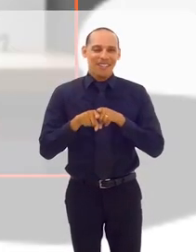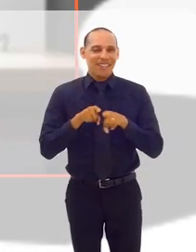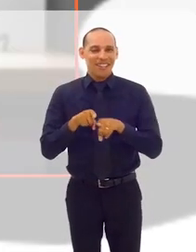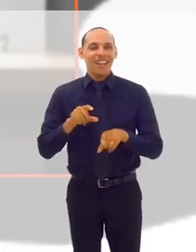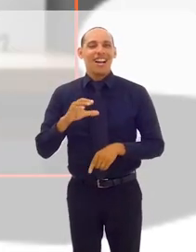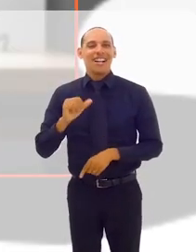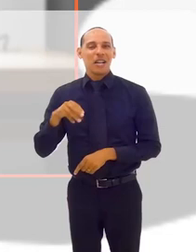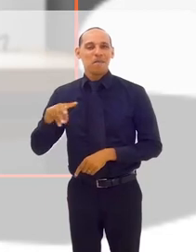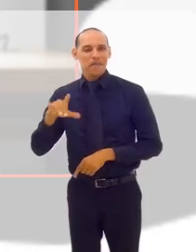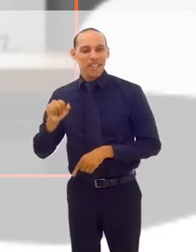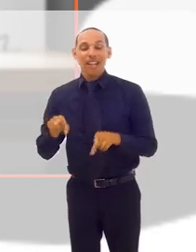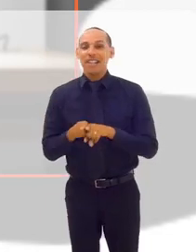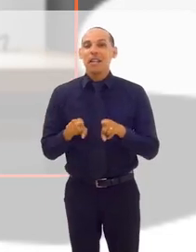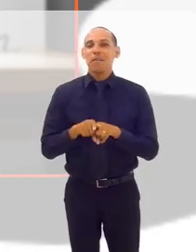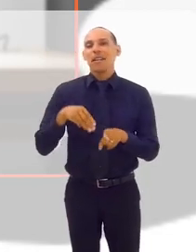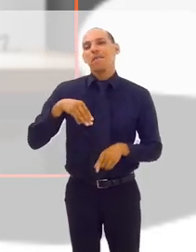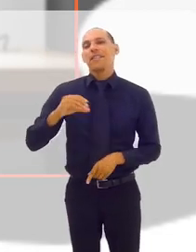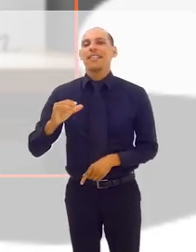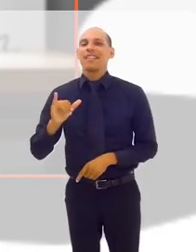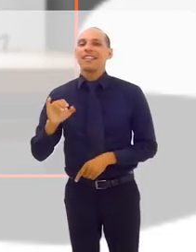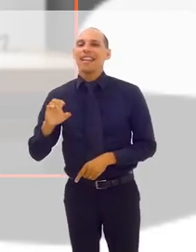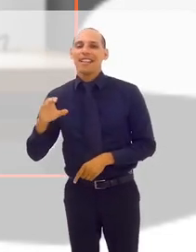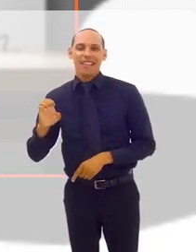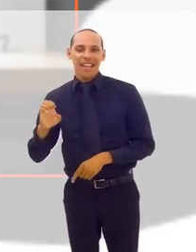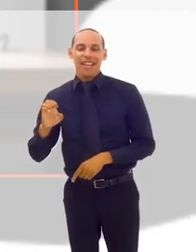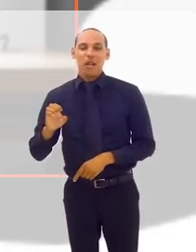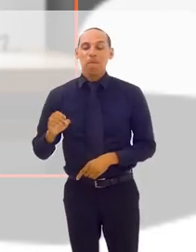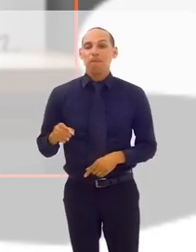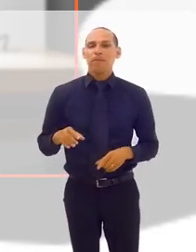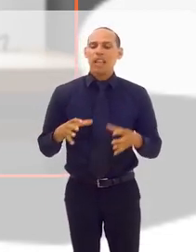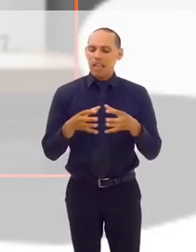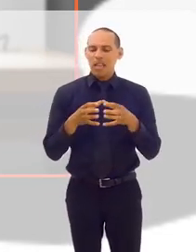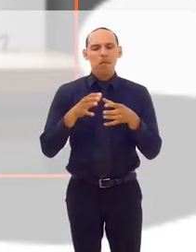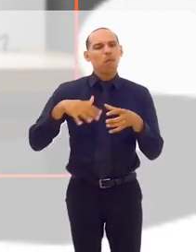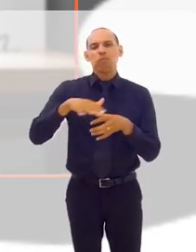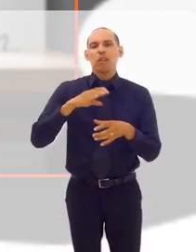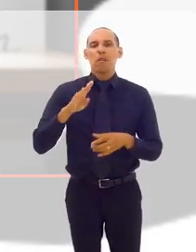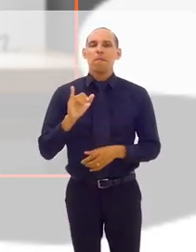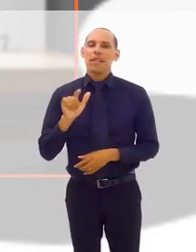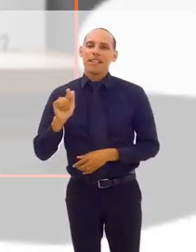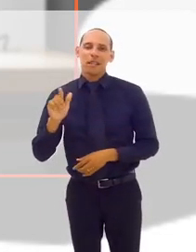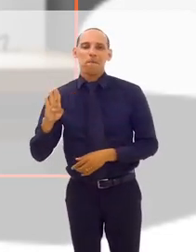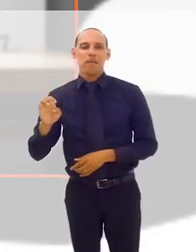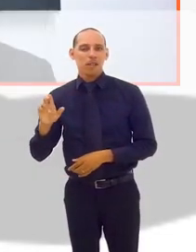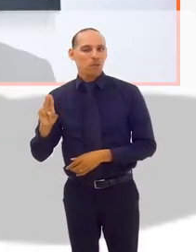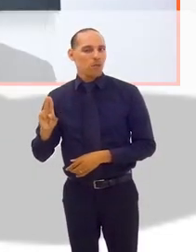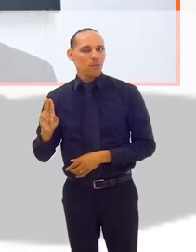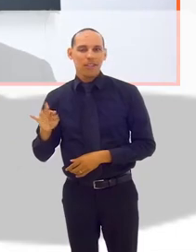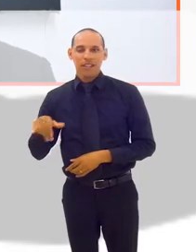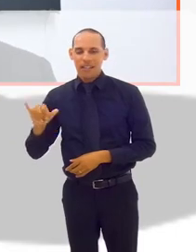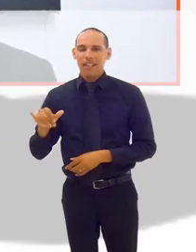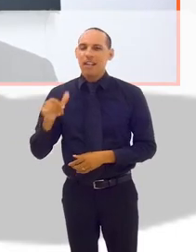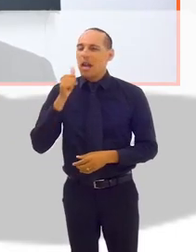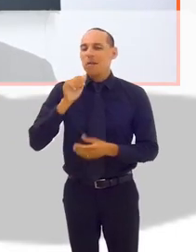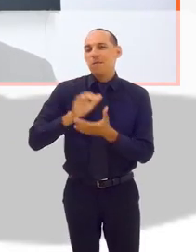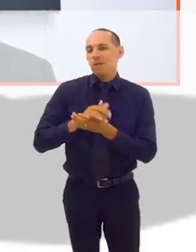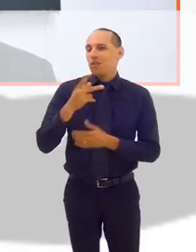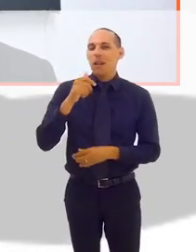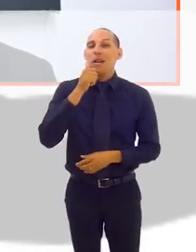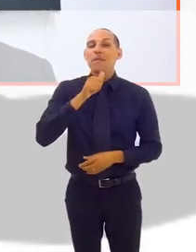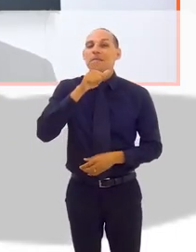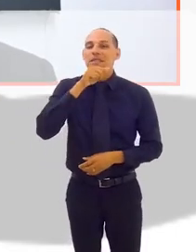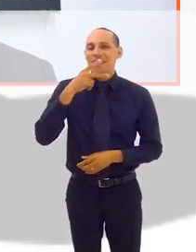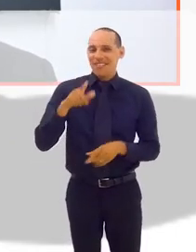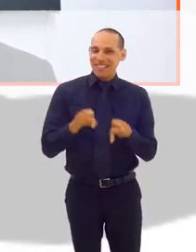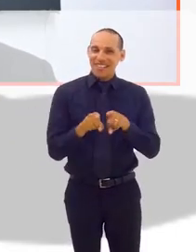da sua irmã adotiva, Camila, ao MC Iê e a toda a equipe da Big Beauty, a sua esposa, todo mundo que você mencionou